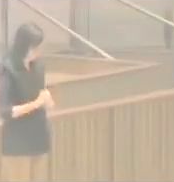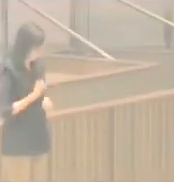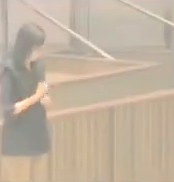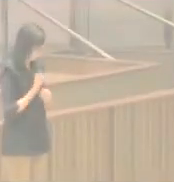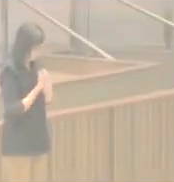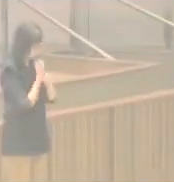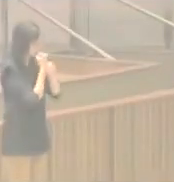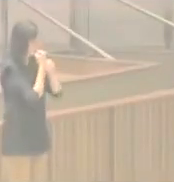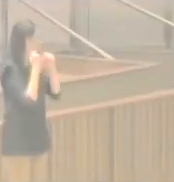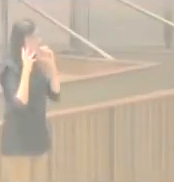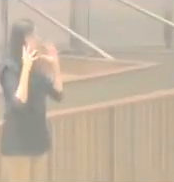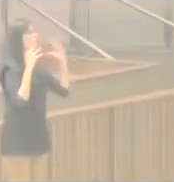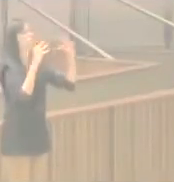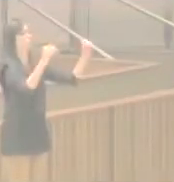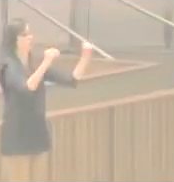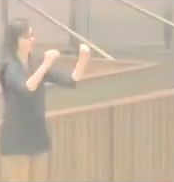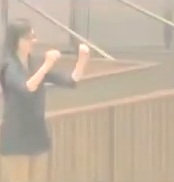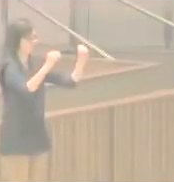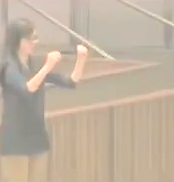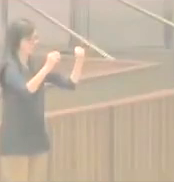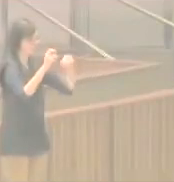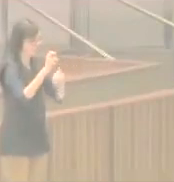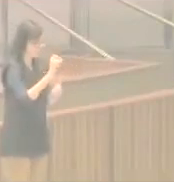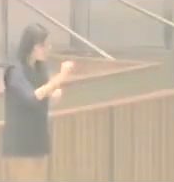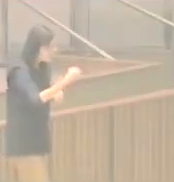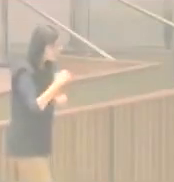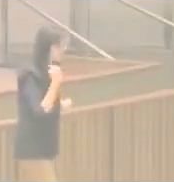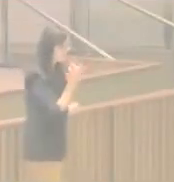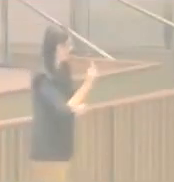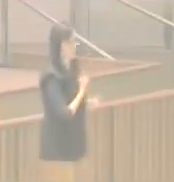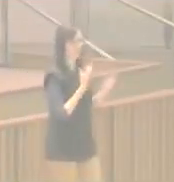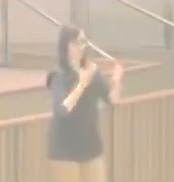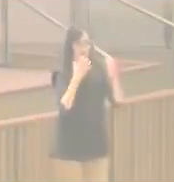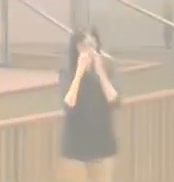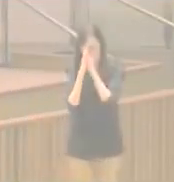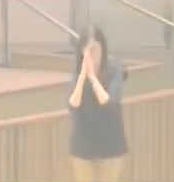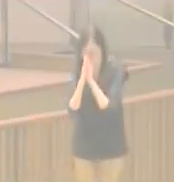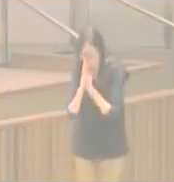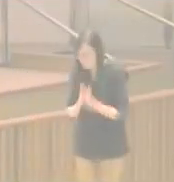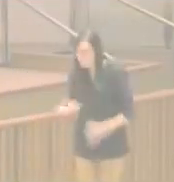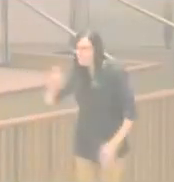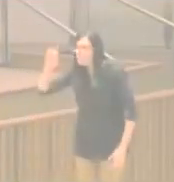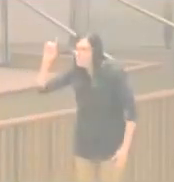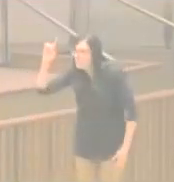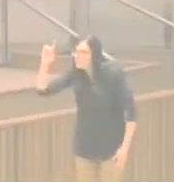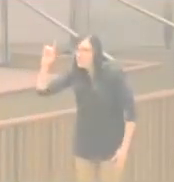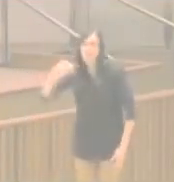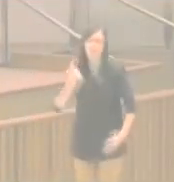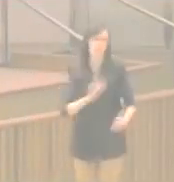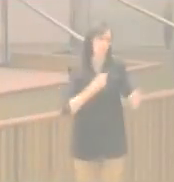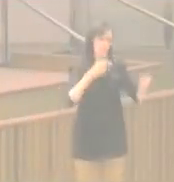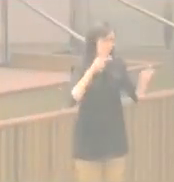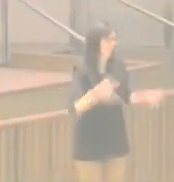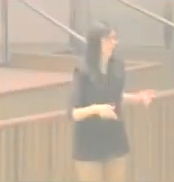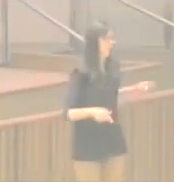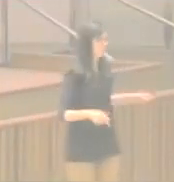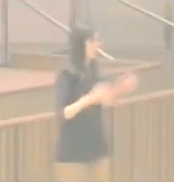E todos nós, se queremos de fato adorar a Deus, um dia precisamos fazer uma oração como